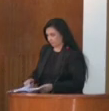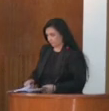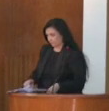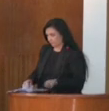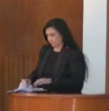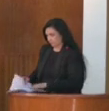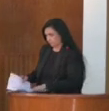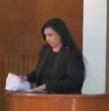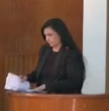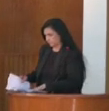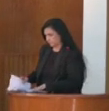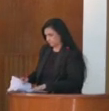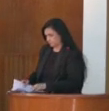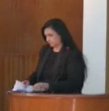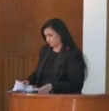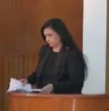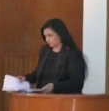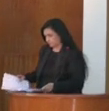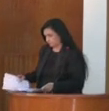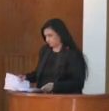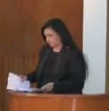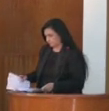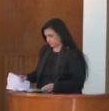coisas do tema. Queria aqui